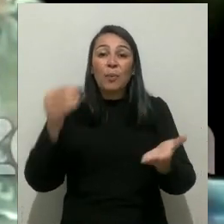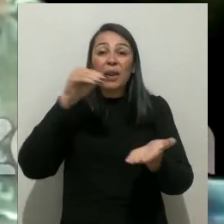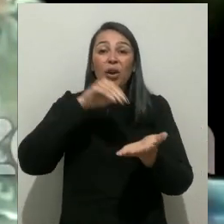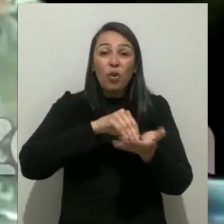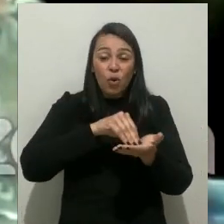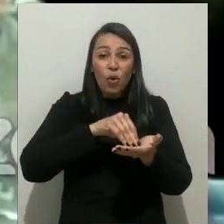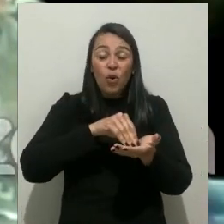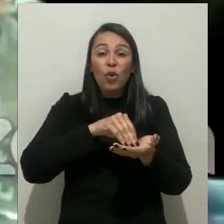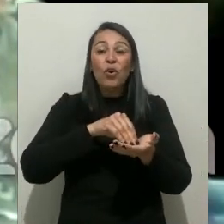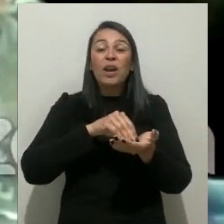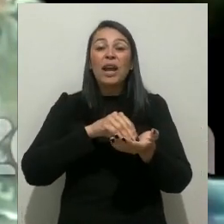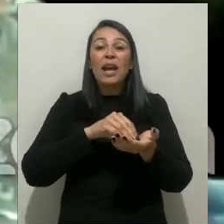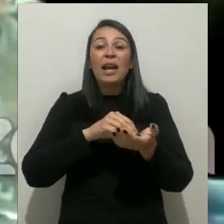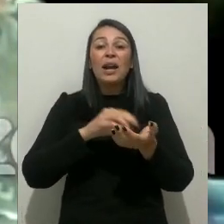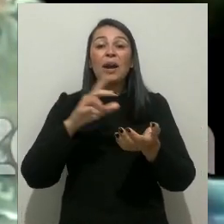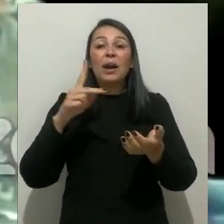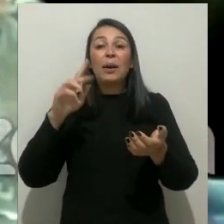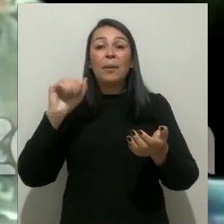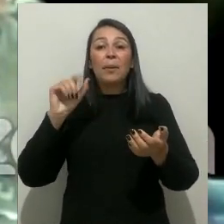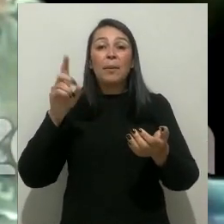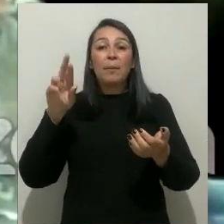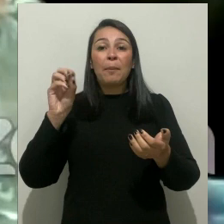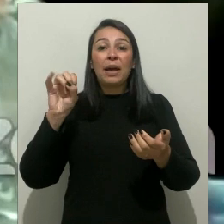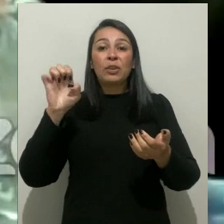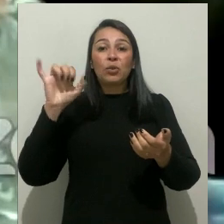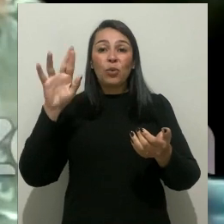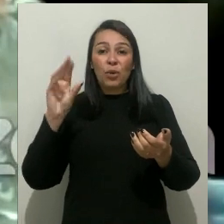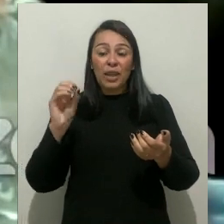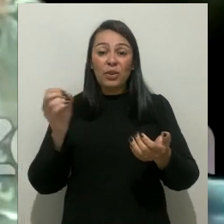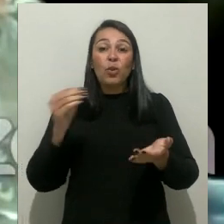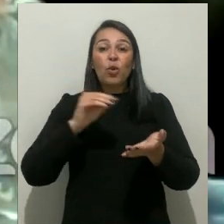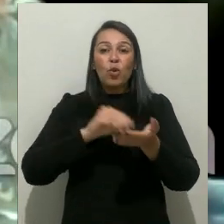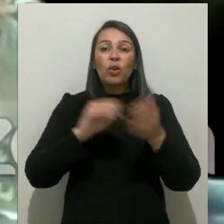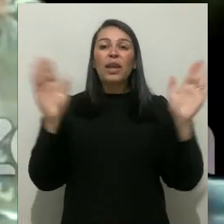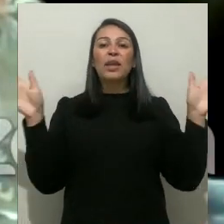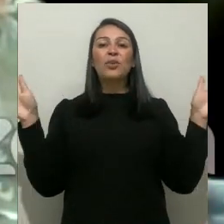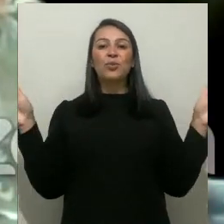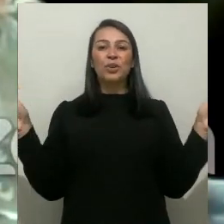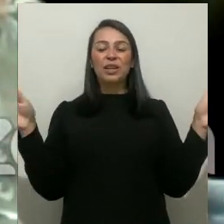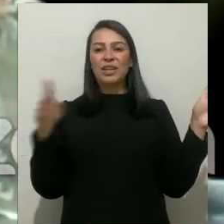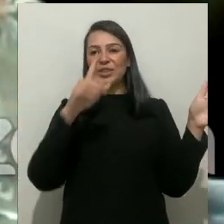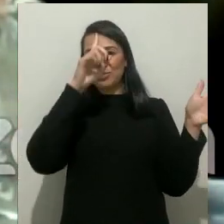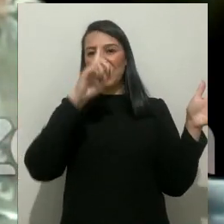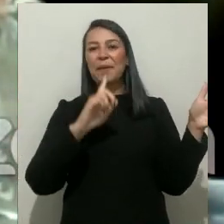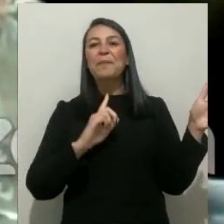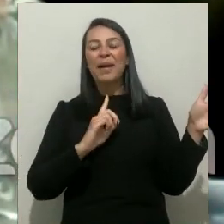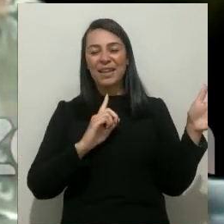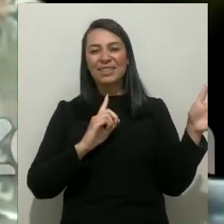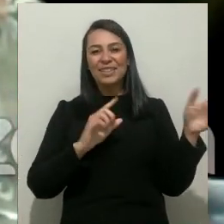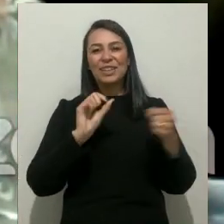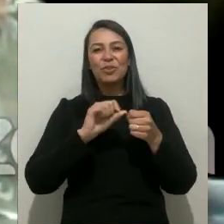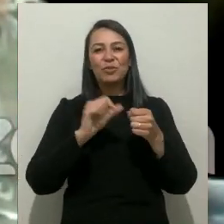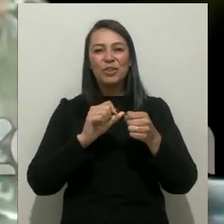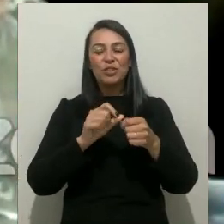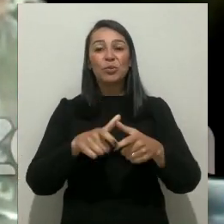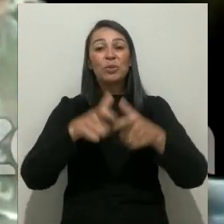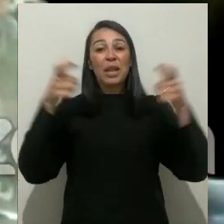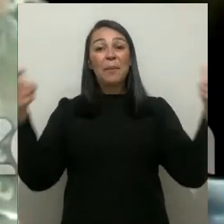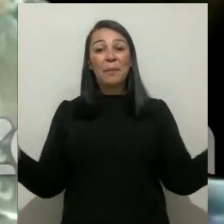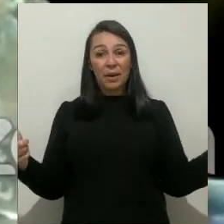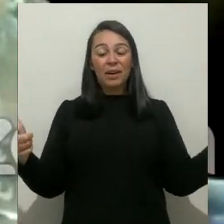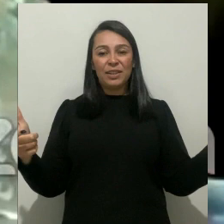Ocupado desde logo foi por uma imagem do Cristo Redentor, a mesma cujos perfis, em maior tamanho,